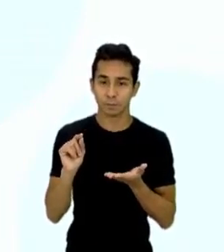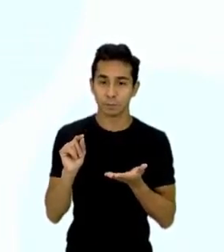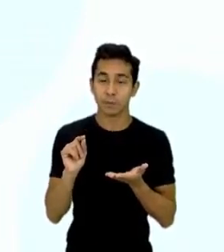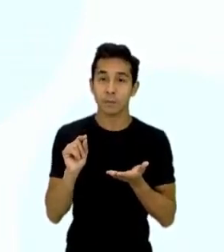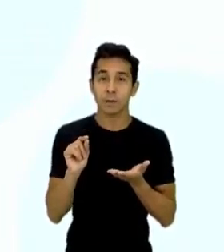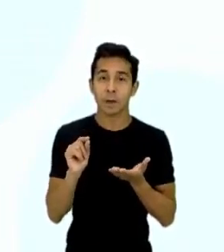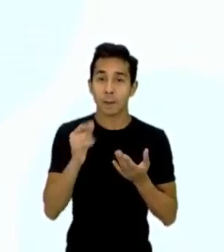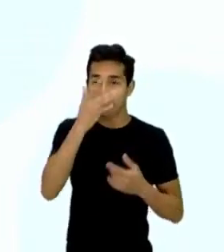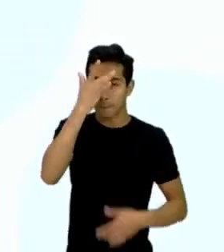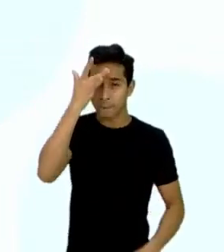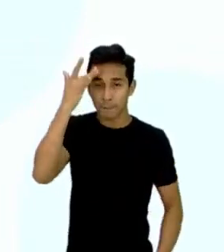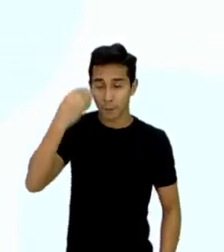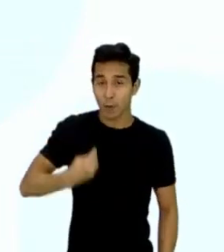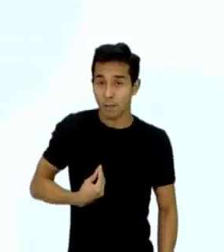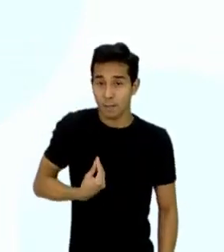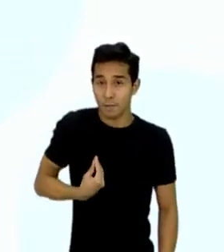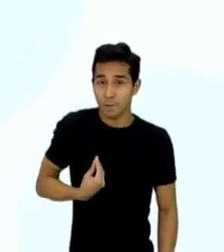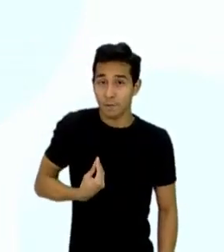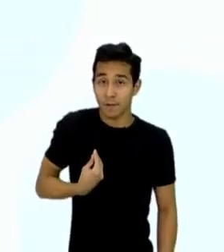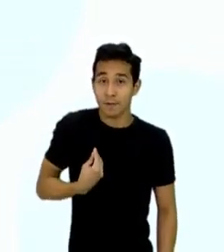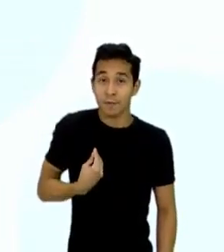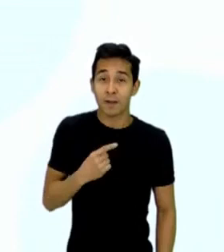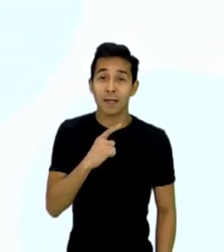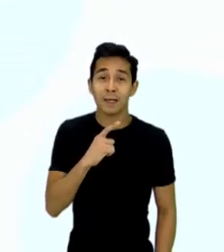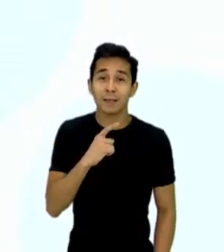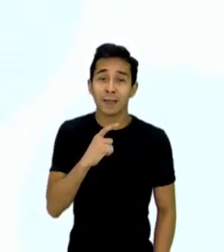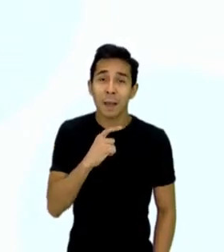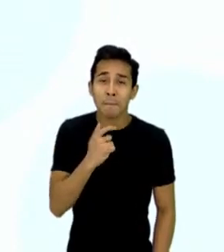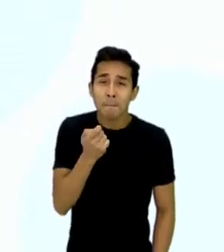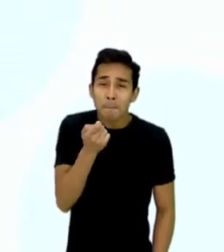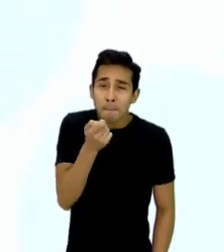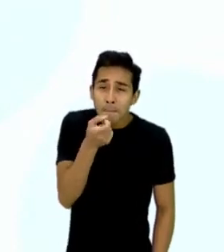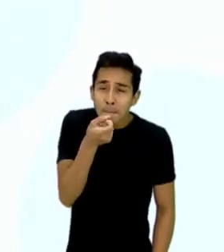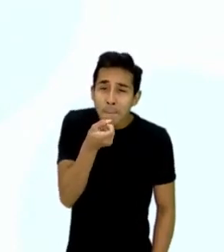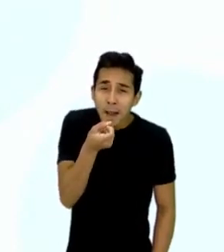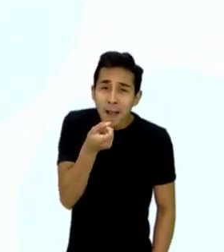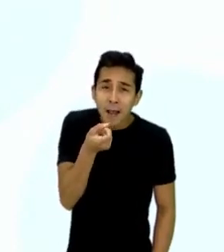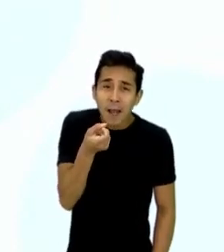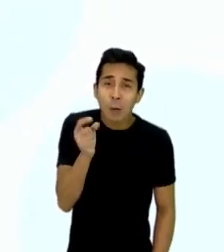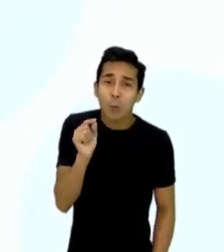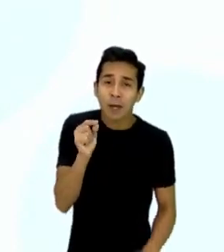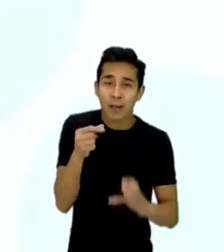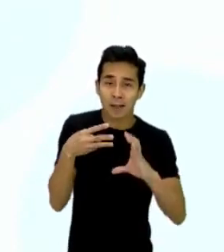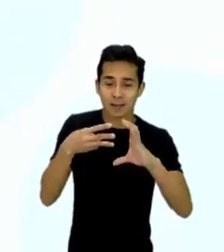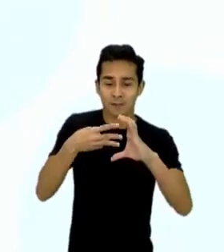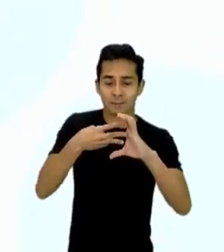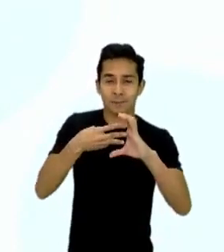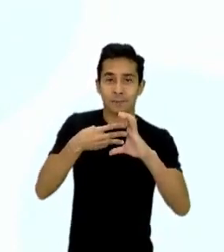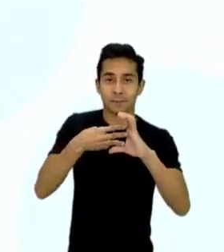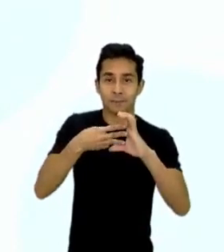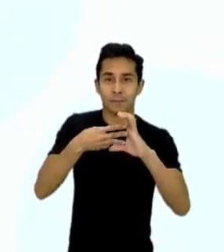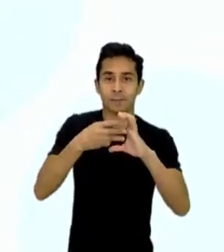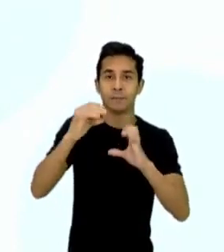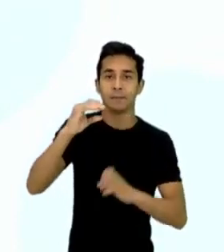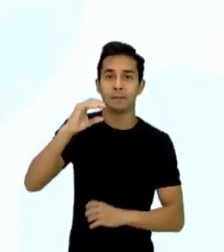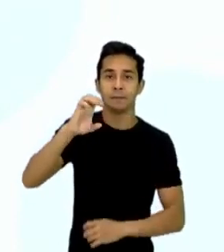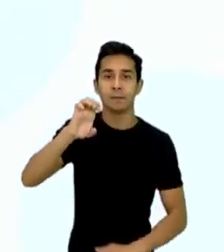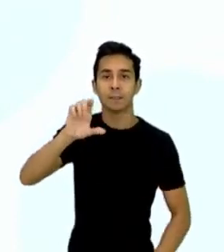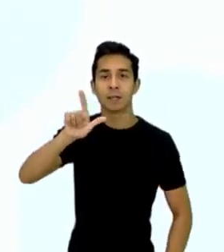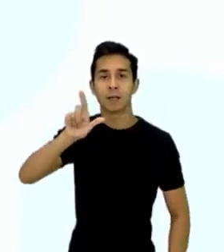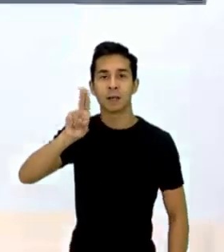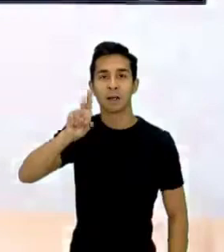já estudou aqui, a gente já viu em aulas anteriores, né? Nessa organização celular. É a célula. A gente estudou em